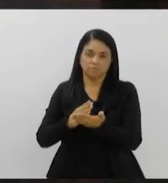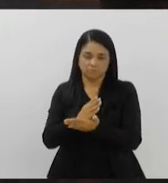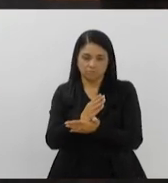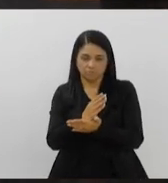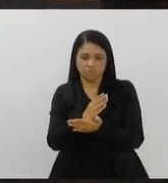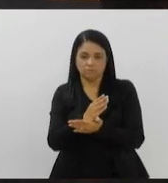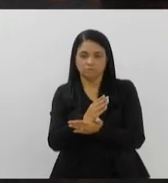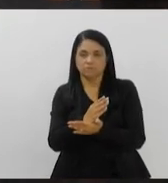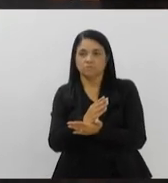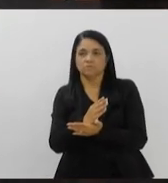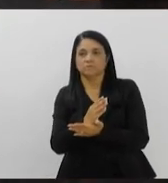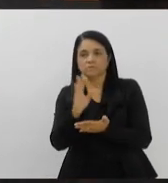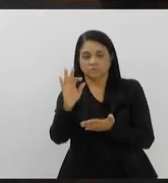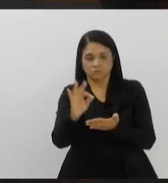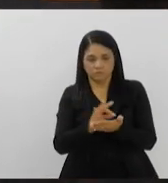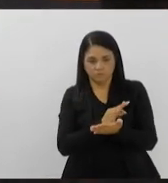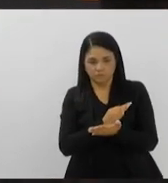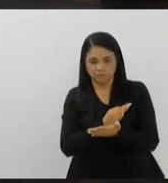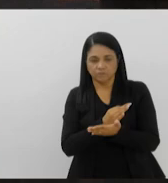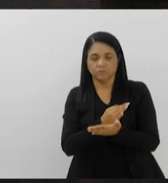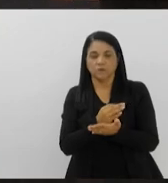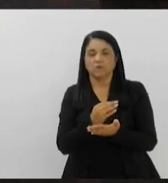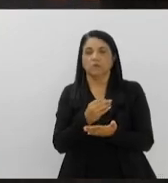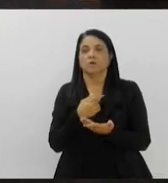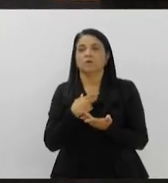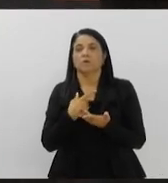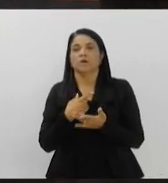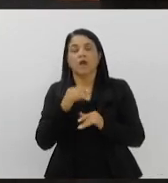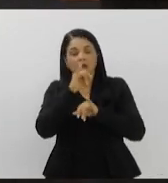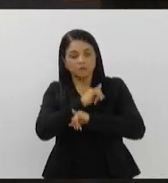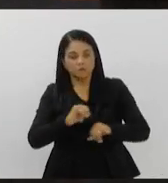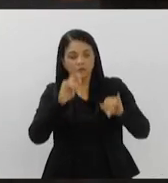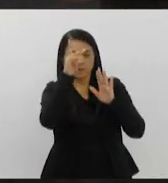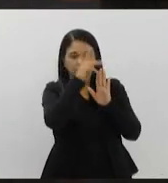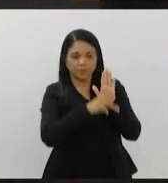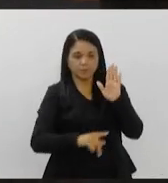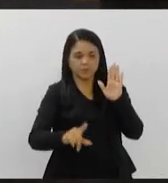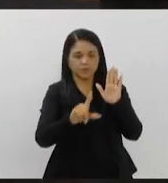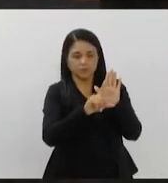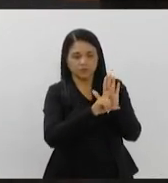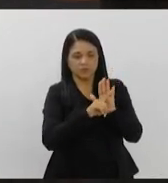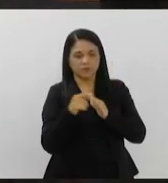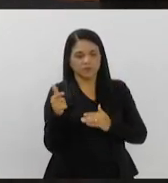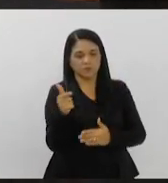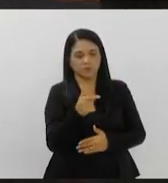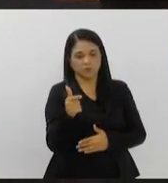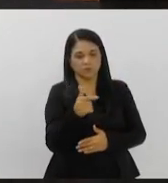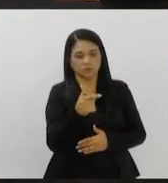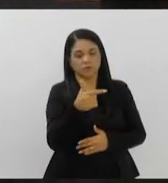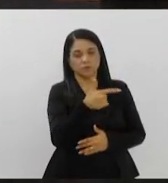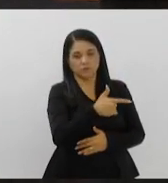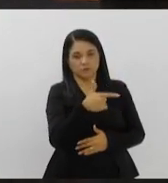estão. Aprovado, vai autógrafo. Anuncio. Projeto de lei número